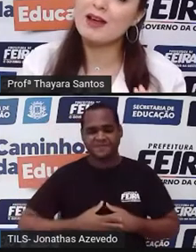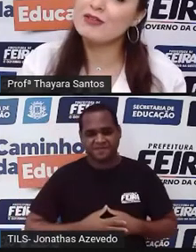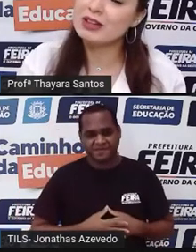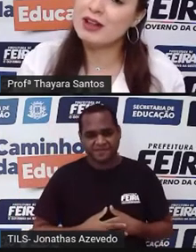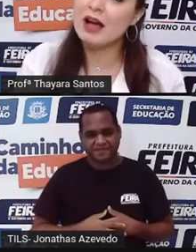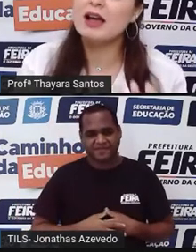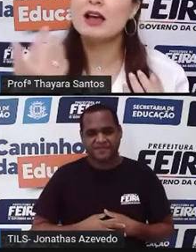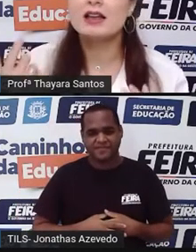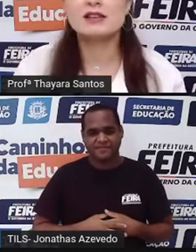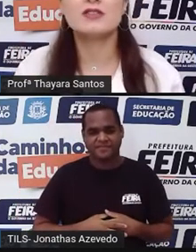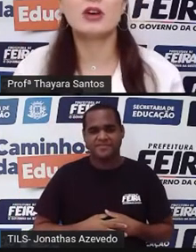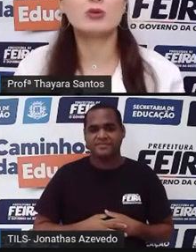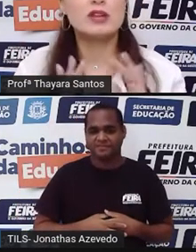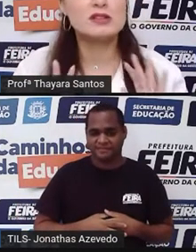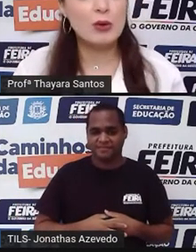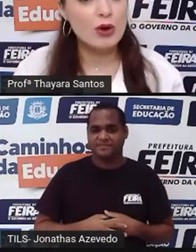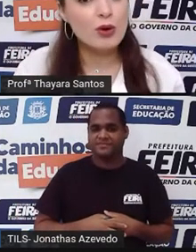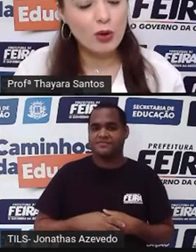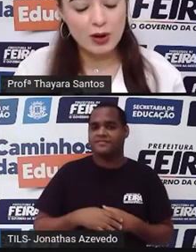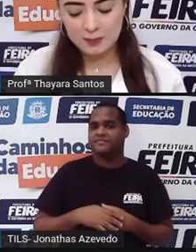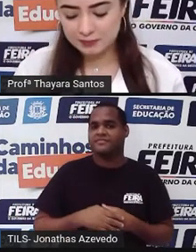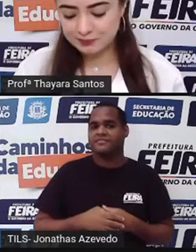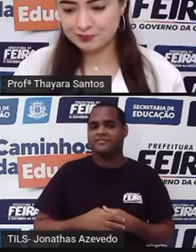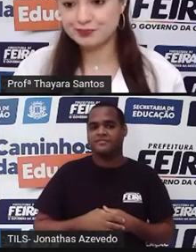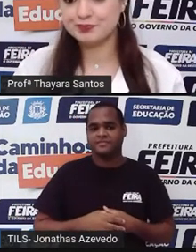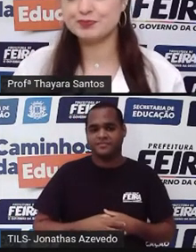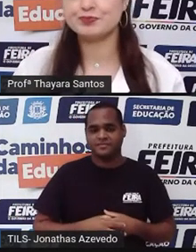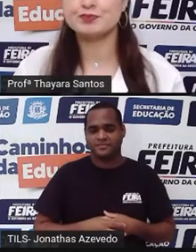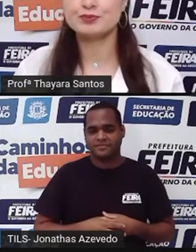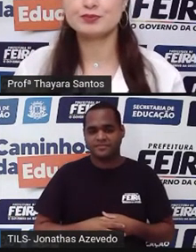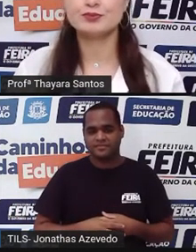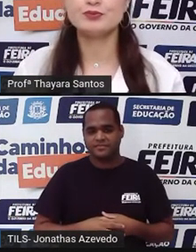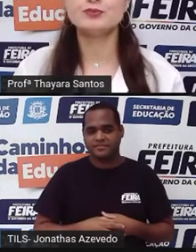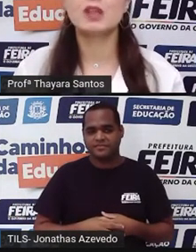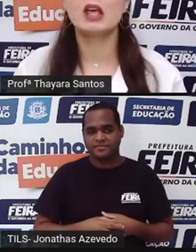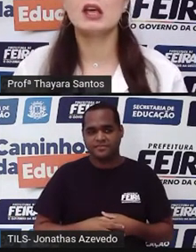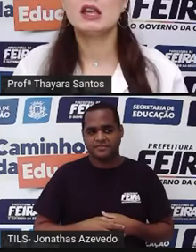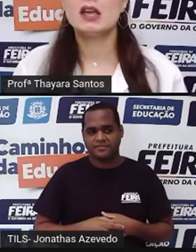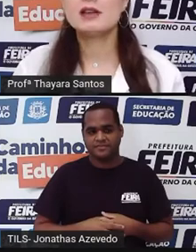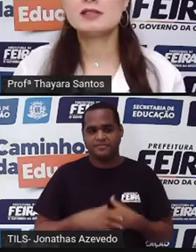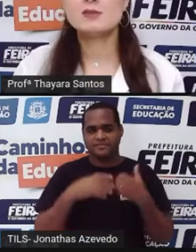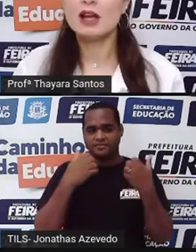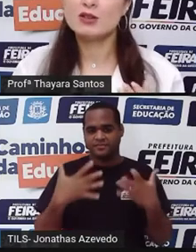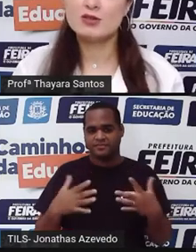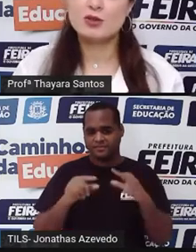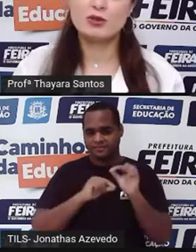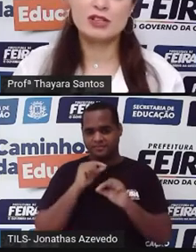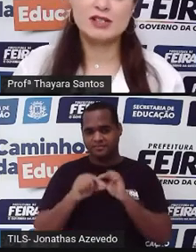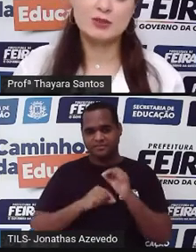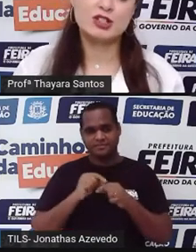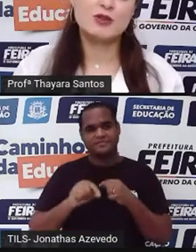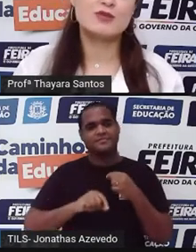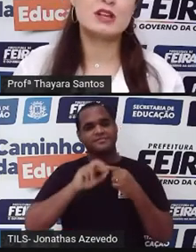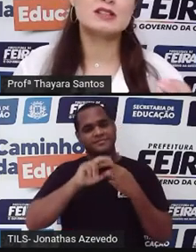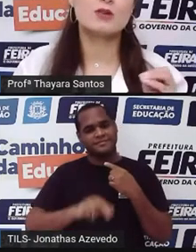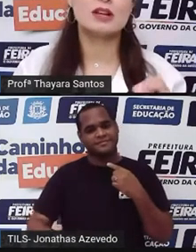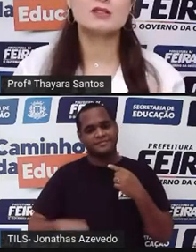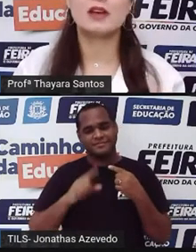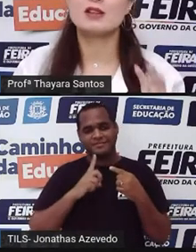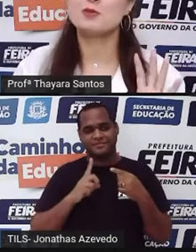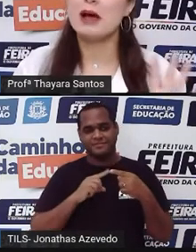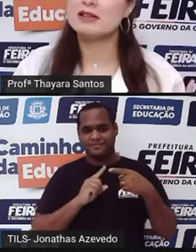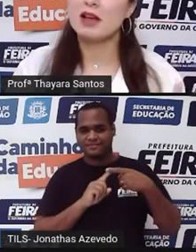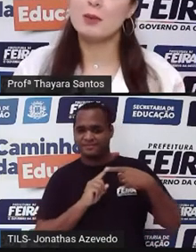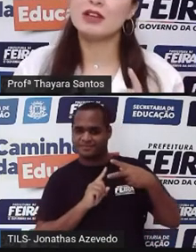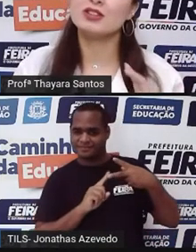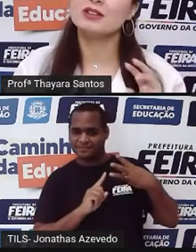método para evitar que essa fecundação ocorra ó e esses métodos contraceptivos